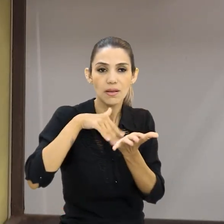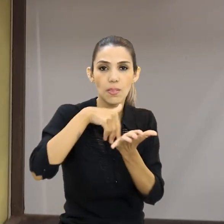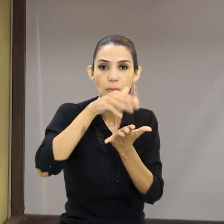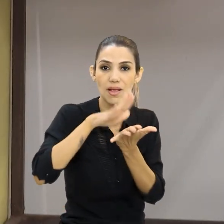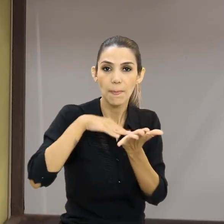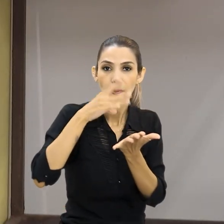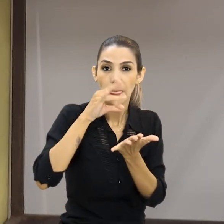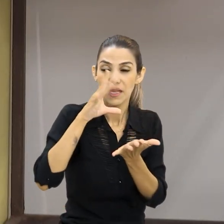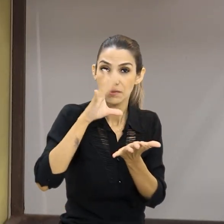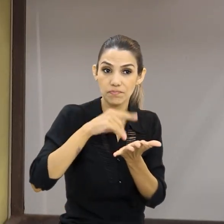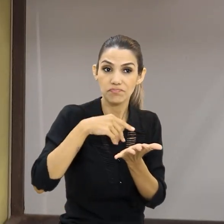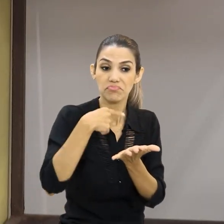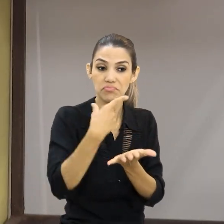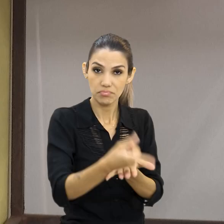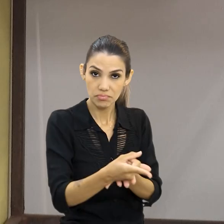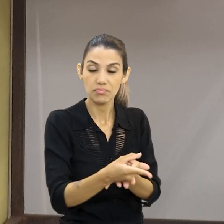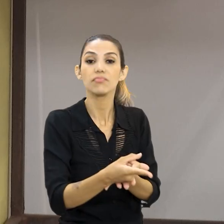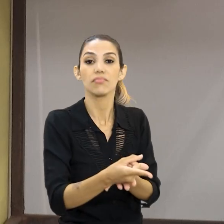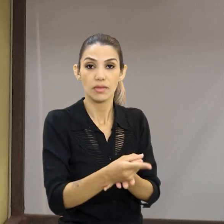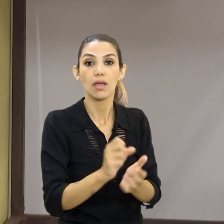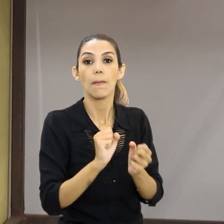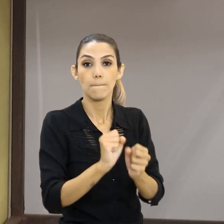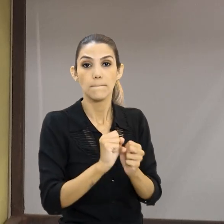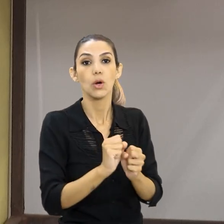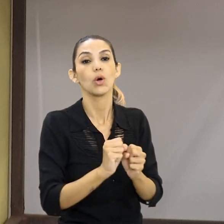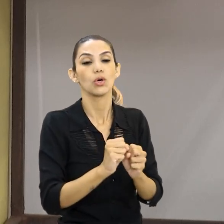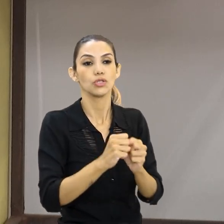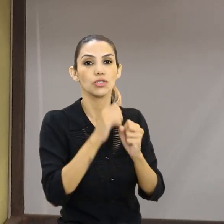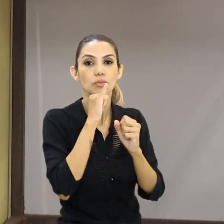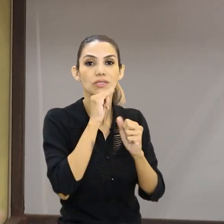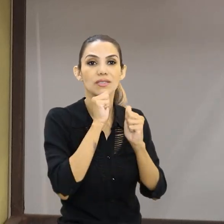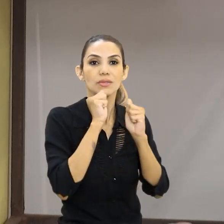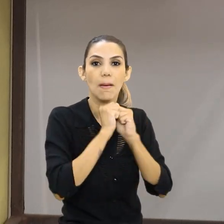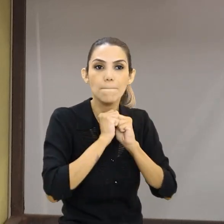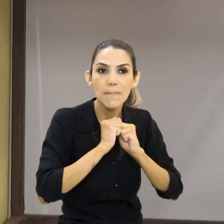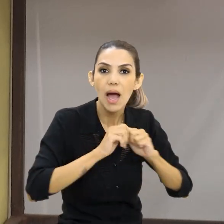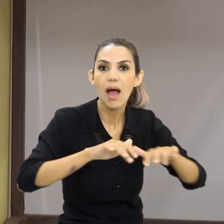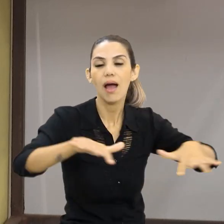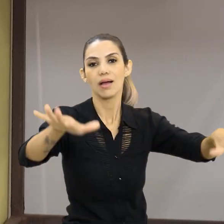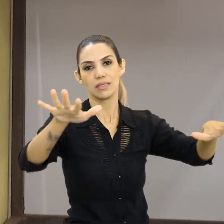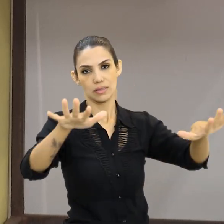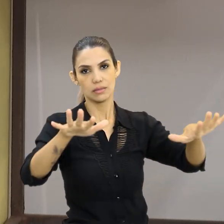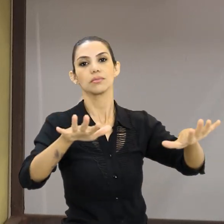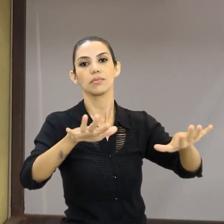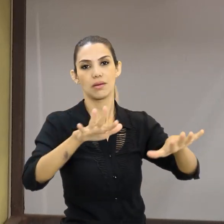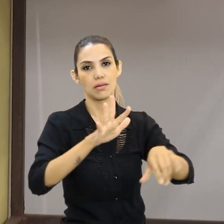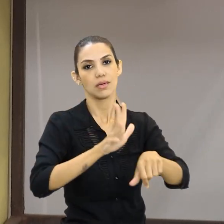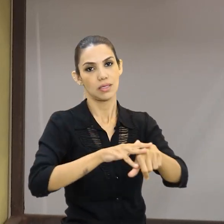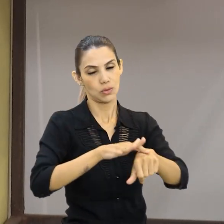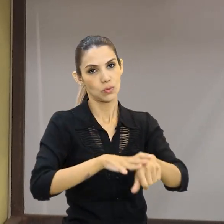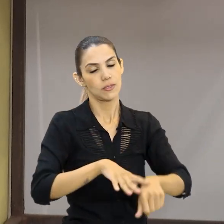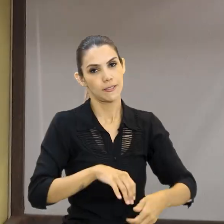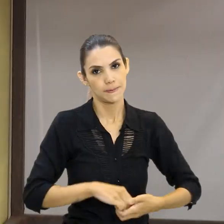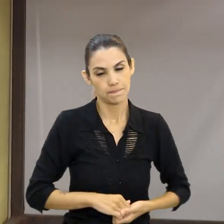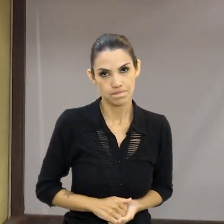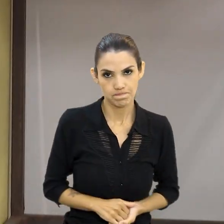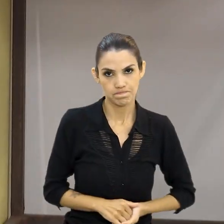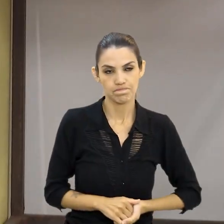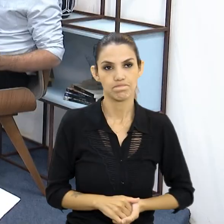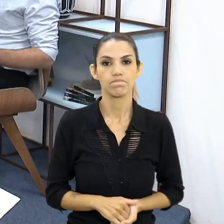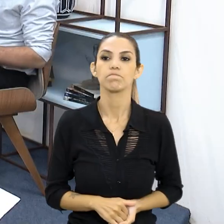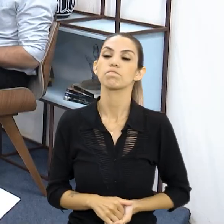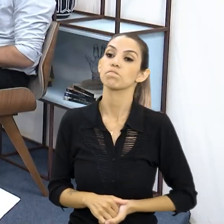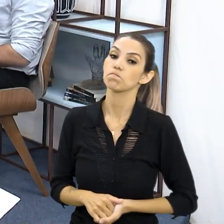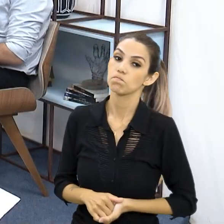uso inadequado desses medicamentos podem causar problemas para a saúde de todos nós nesse conceito de saúde única. Agora, a